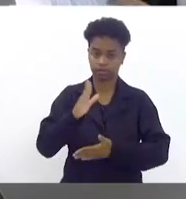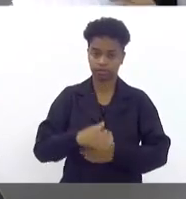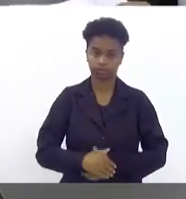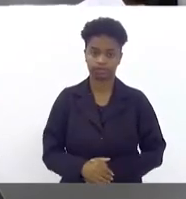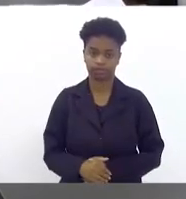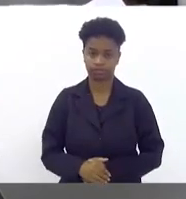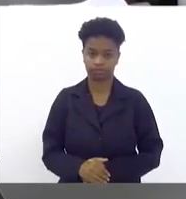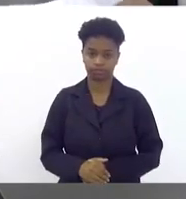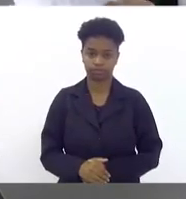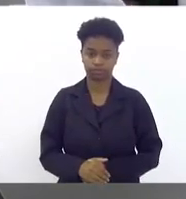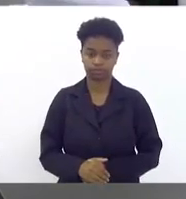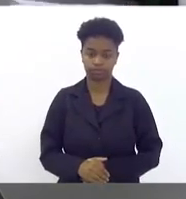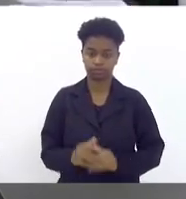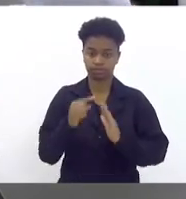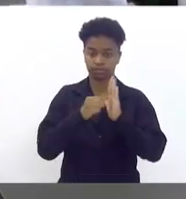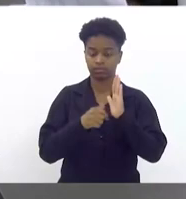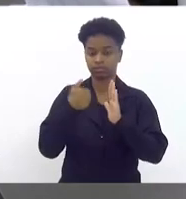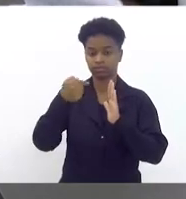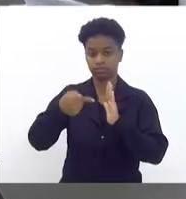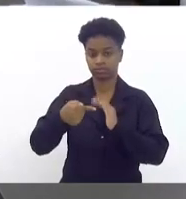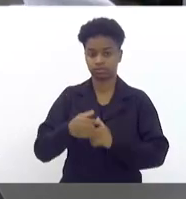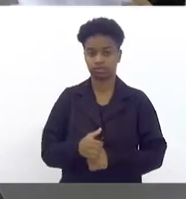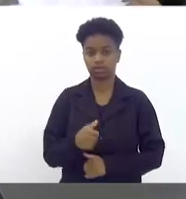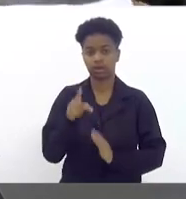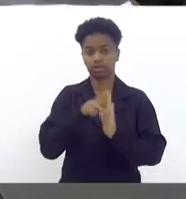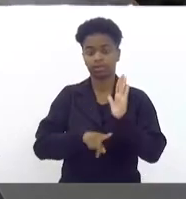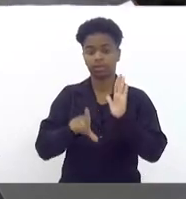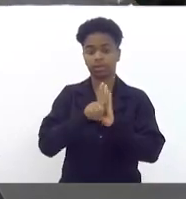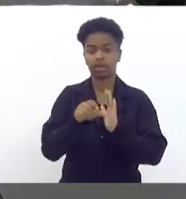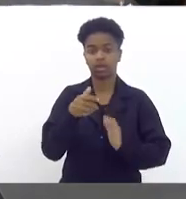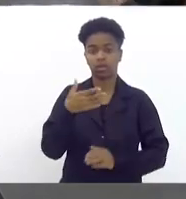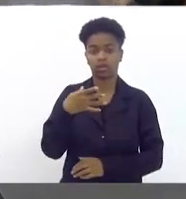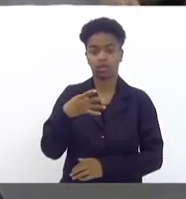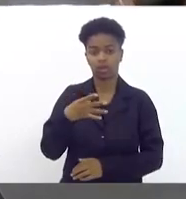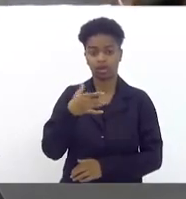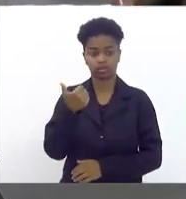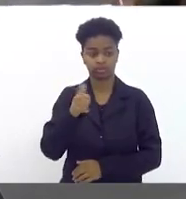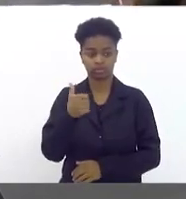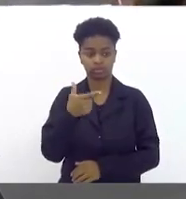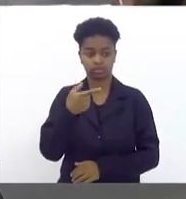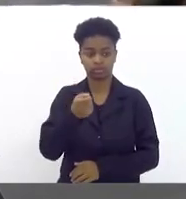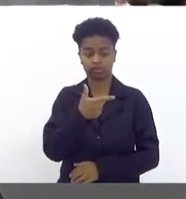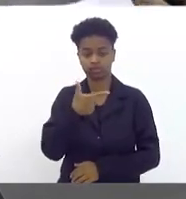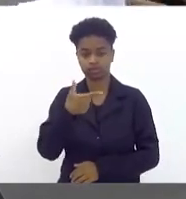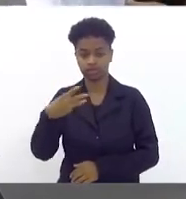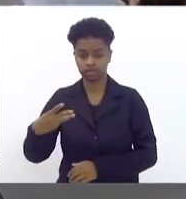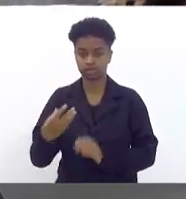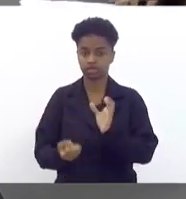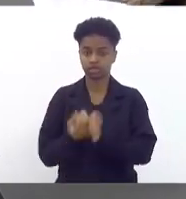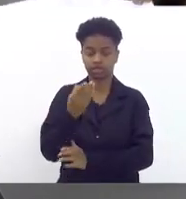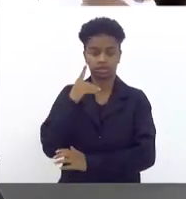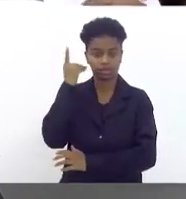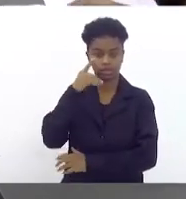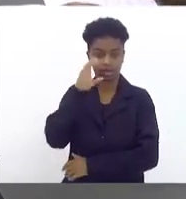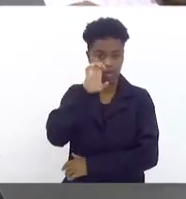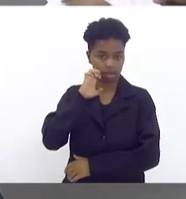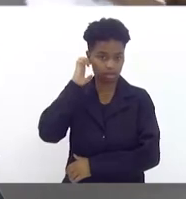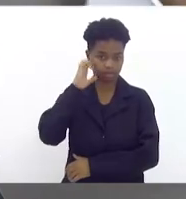Aprovado. 17 da pauta, o PL 411 de 2023, de autoria da deputada Élica Takimoto,